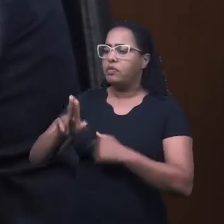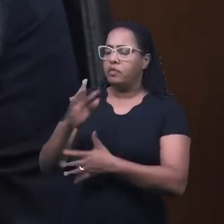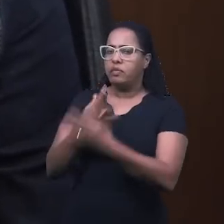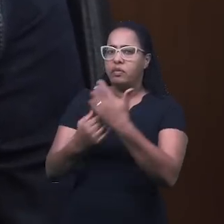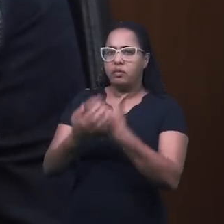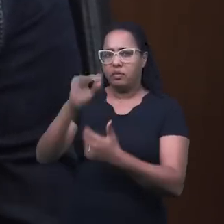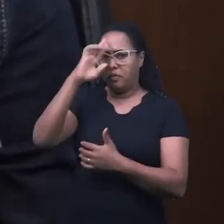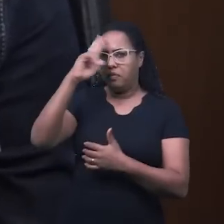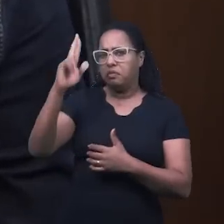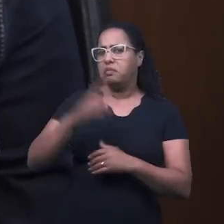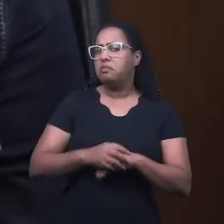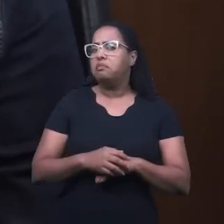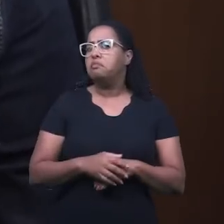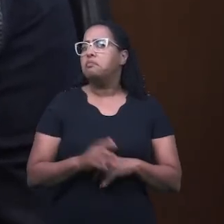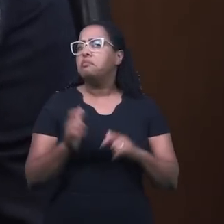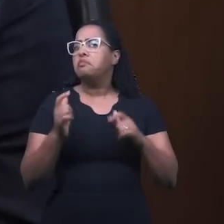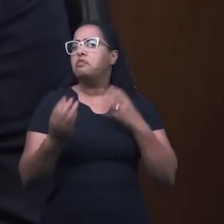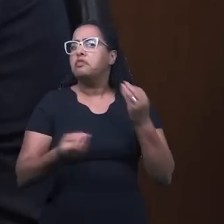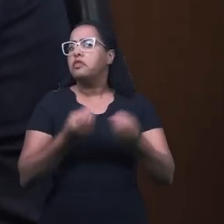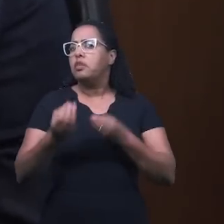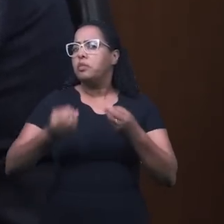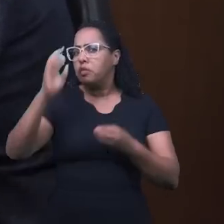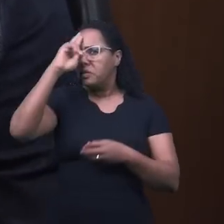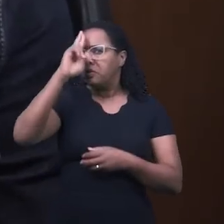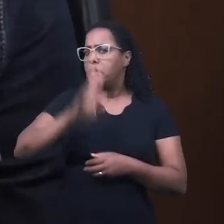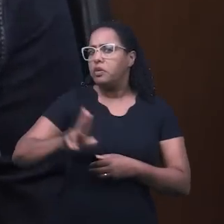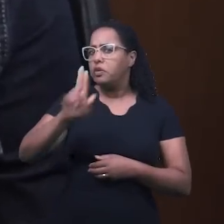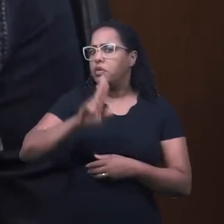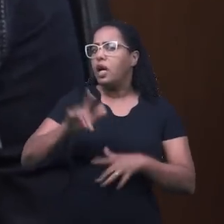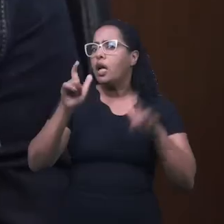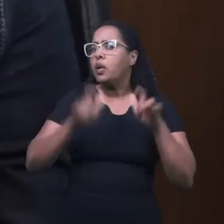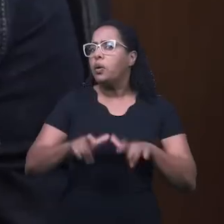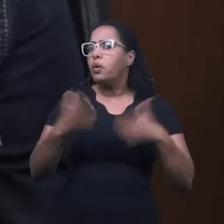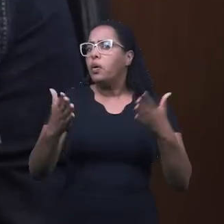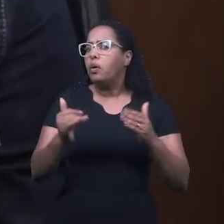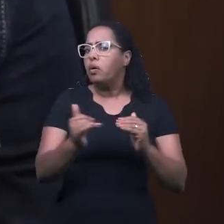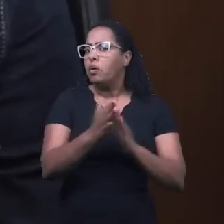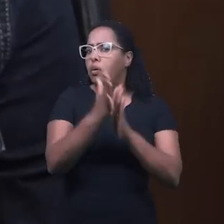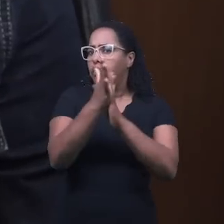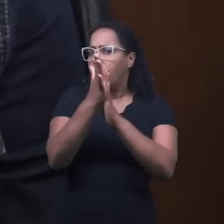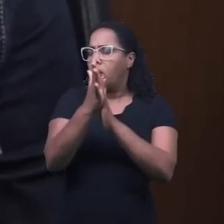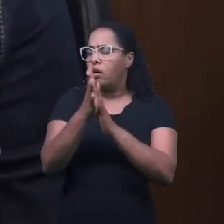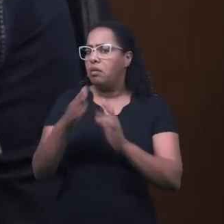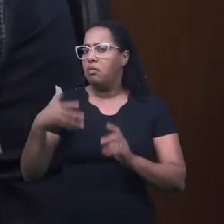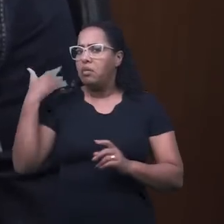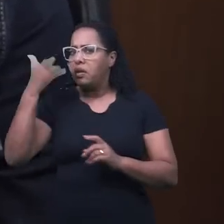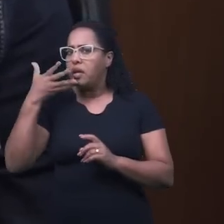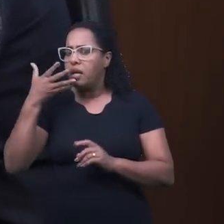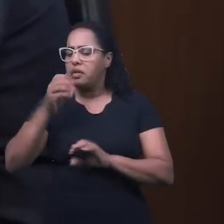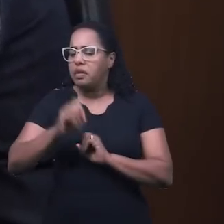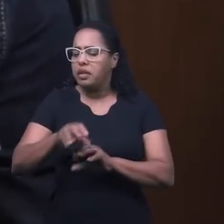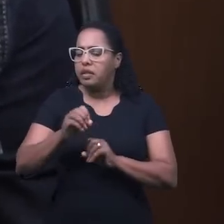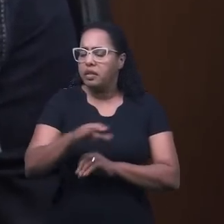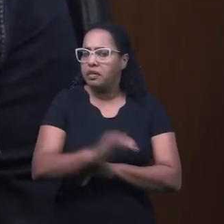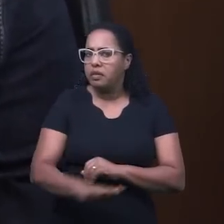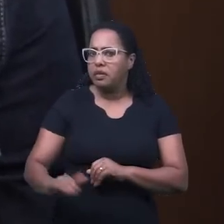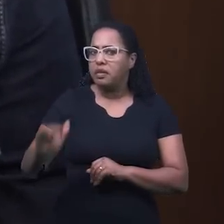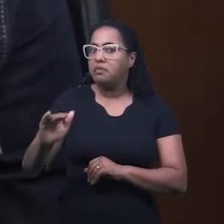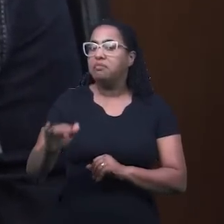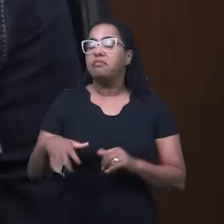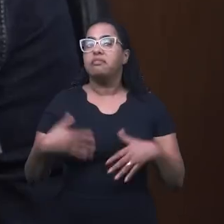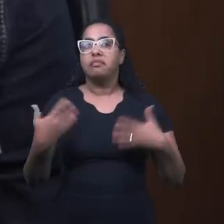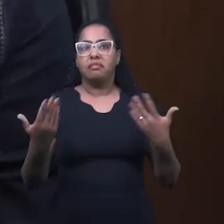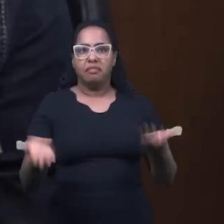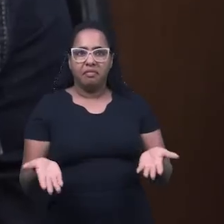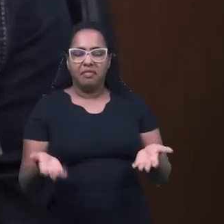dele. E aí? Aonde será que o Senhor quer te usar? No louvor? Na palavra? Nas aulas com as